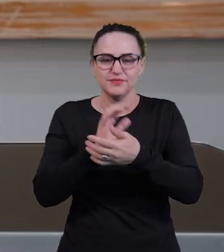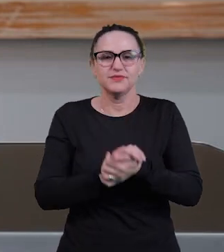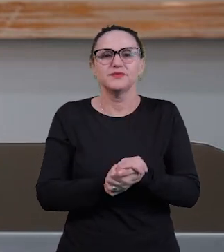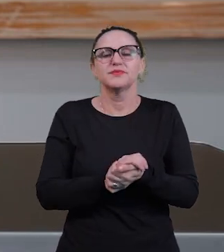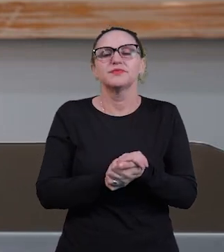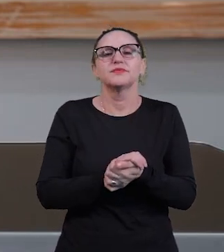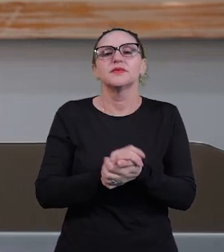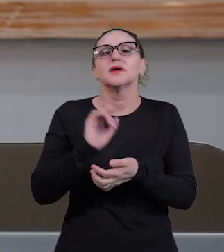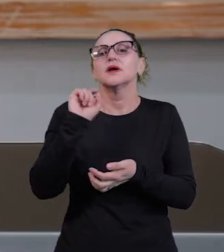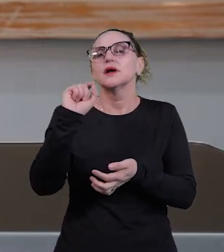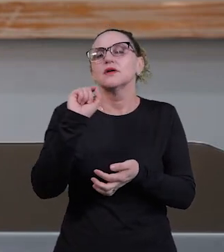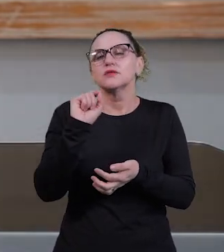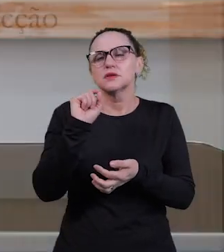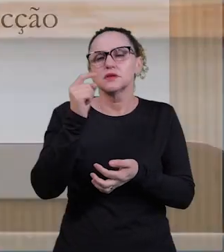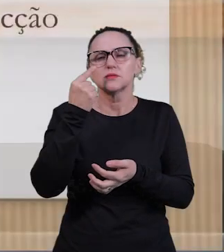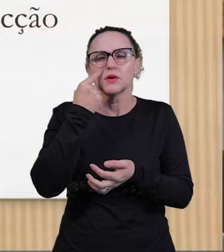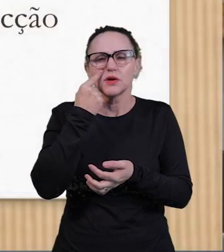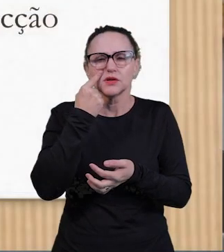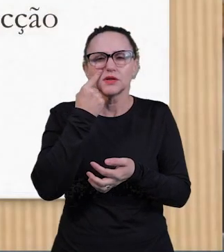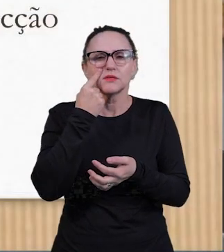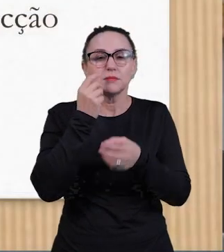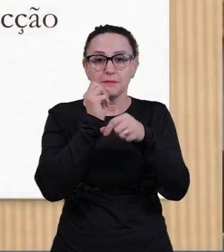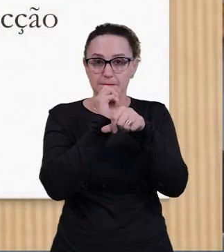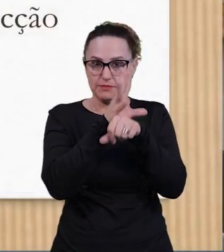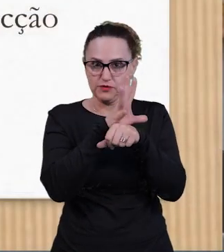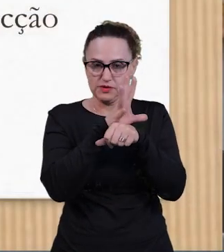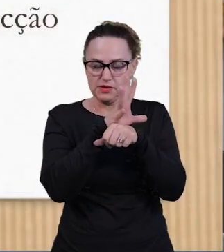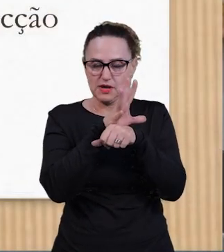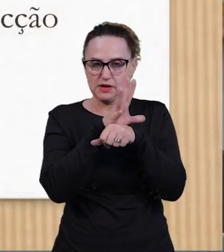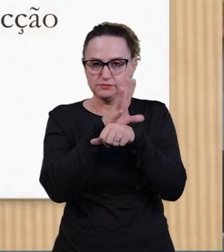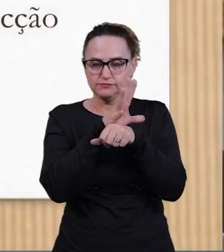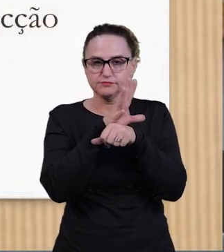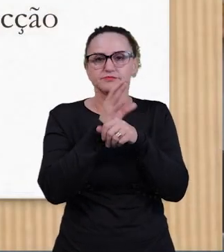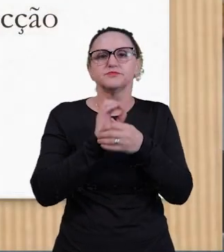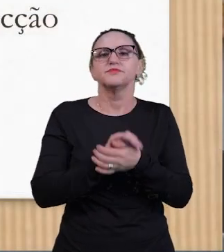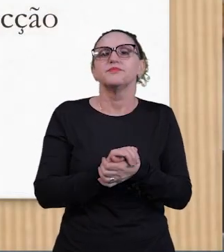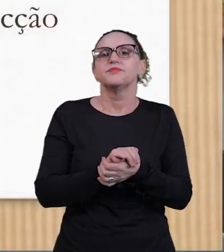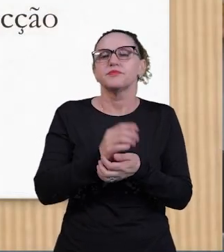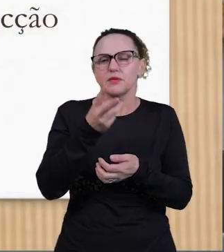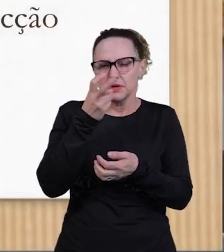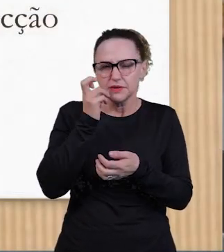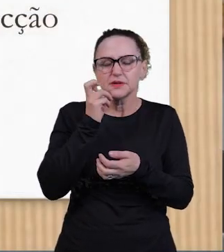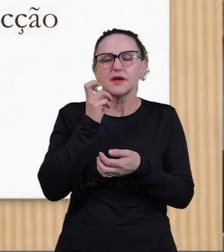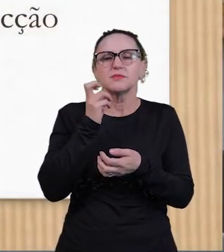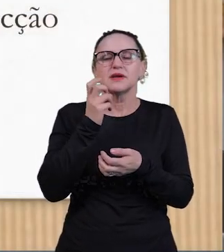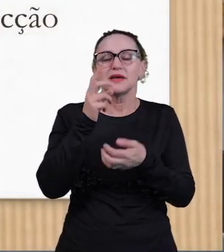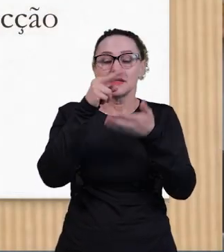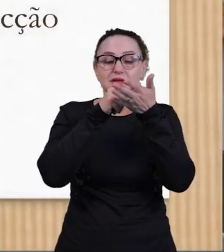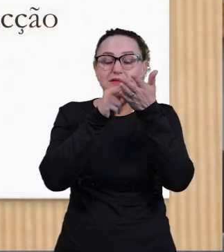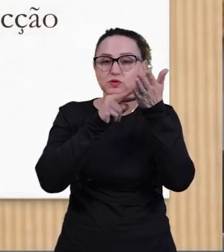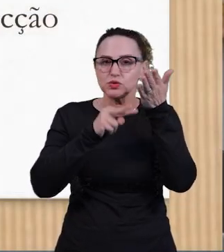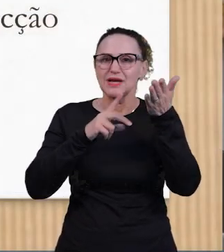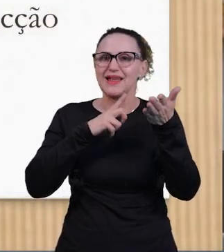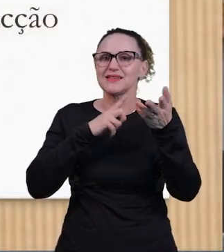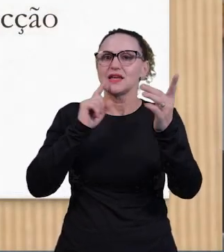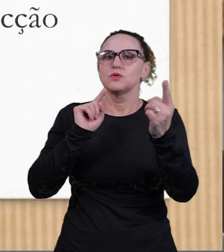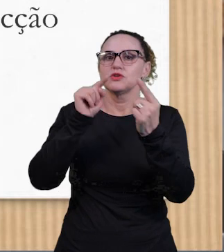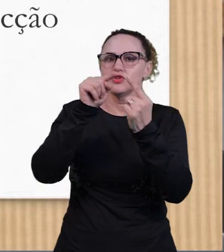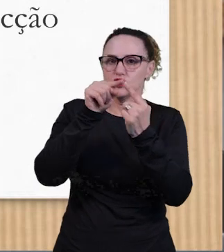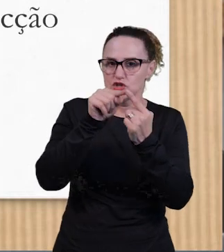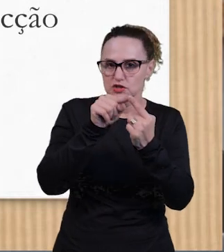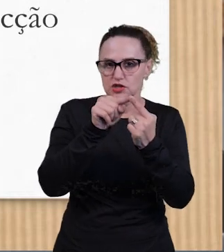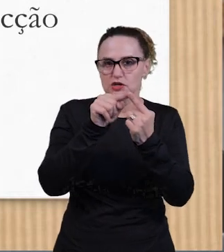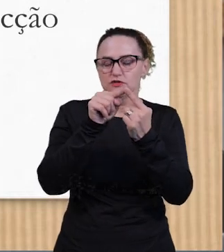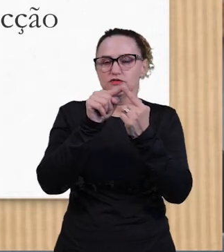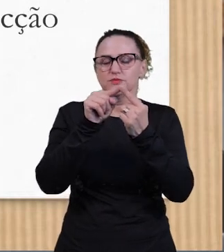lá. Como vocês podem ver aqui no slide, a leitura analítica ela tem por objetivos favorecer